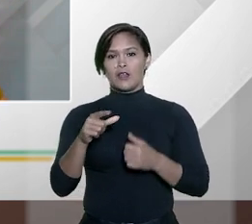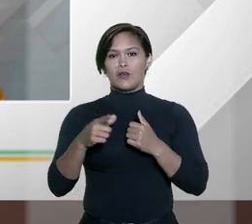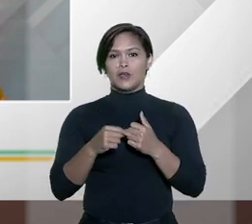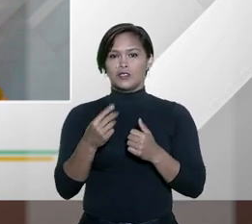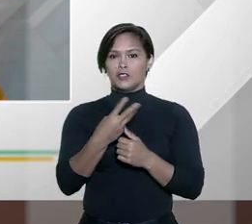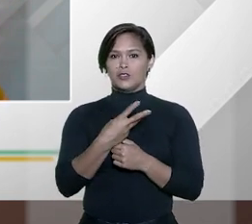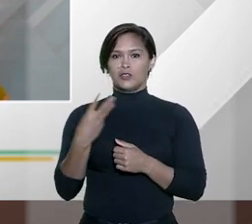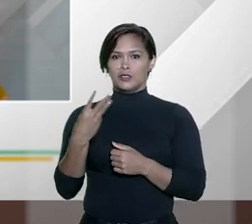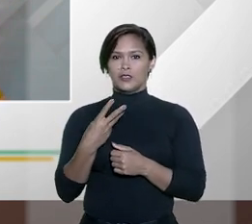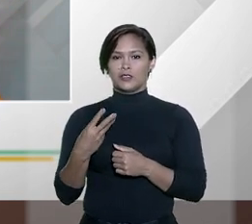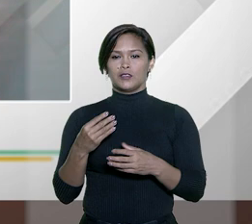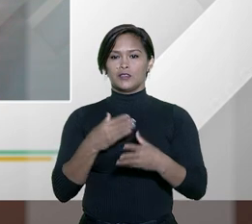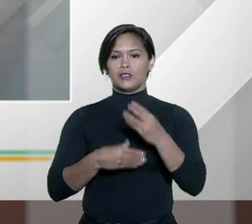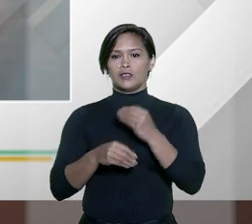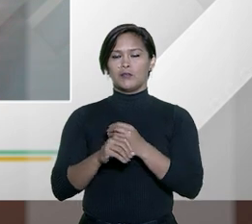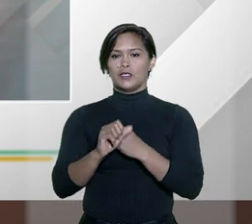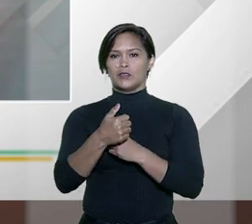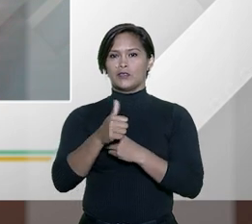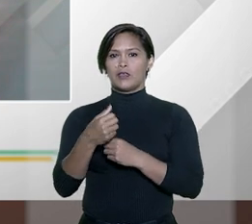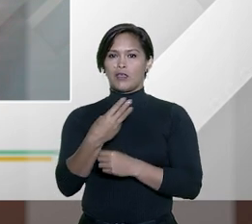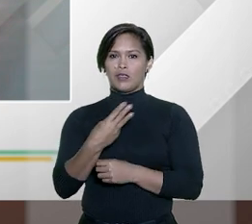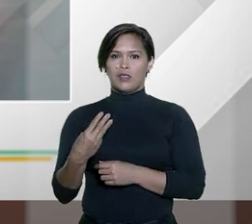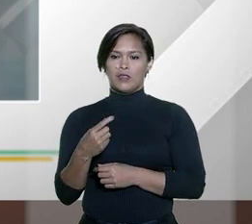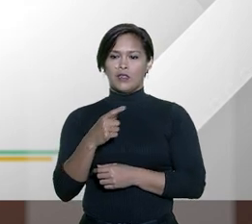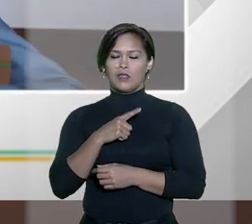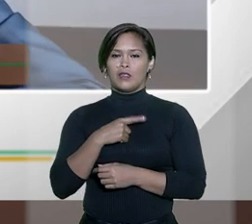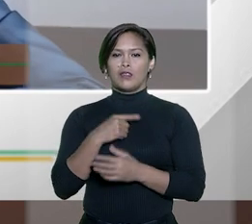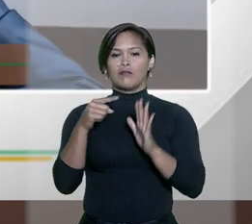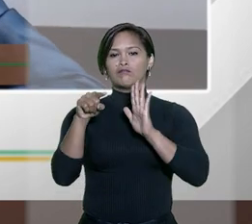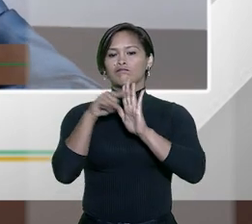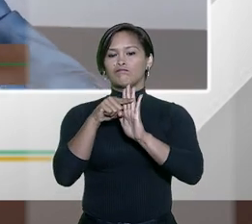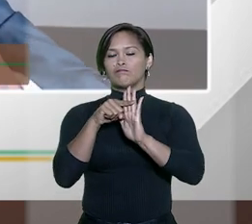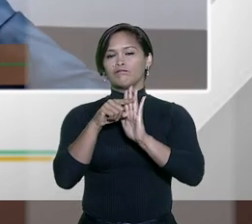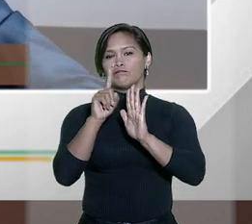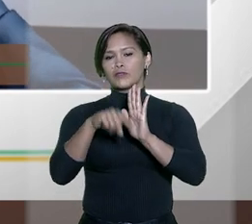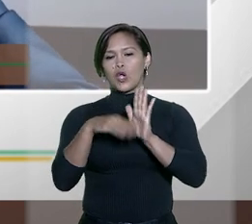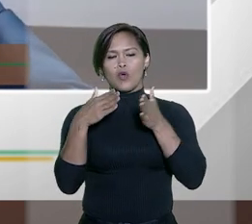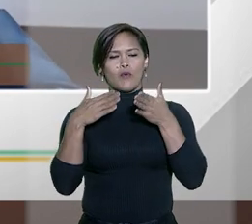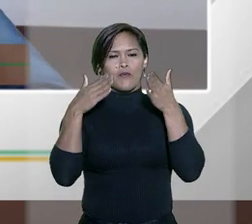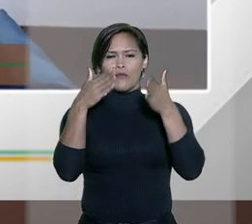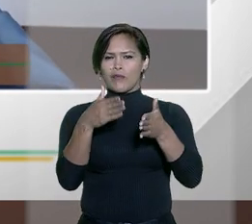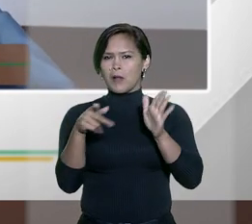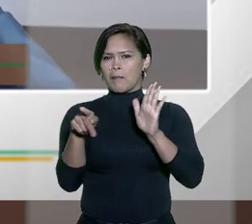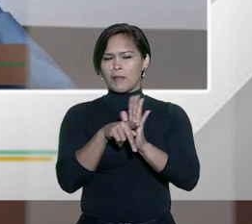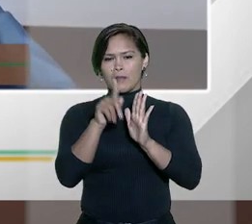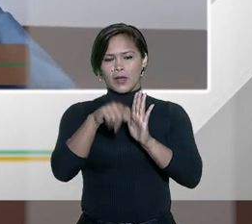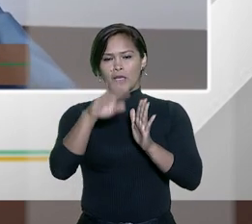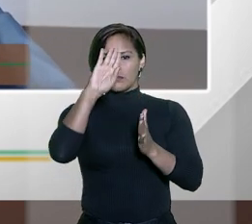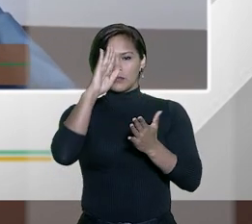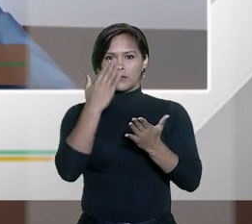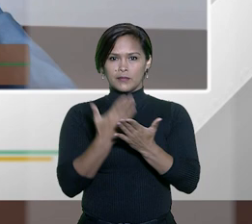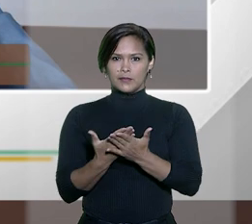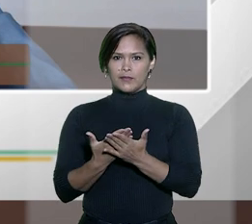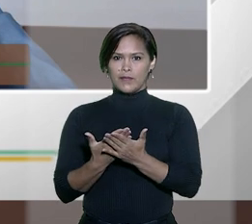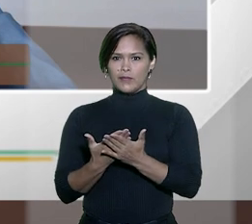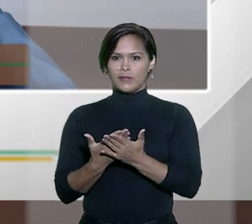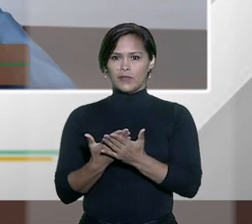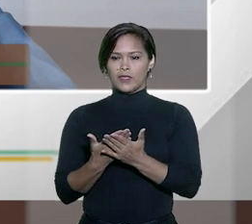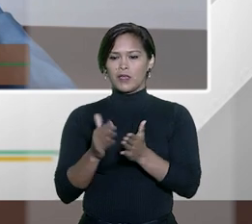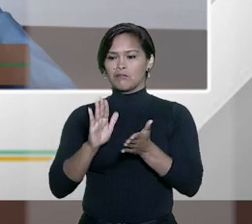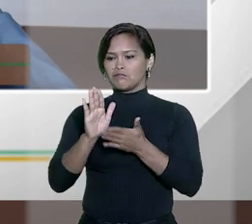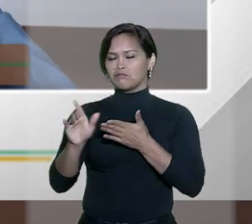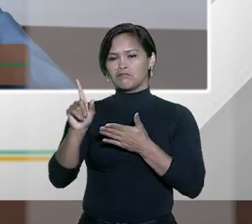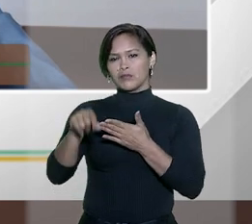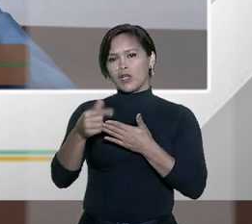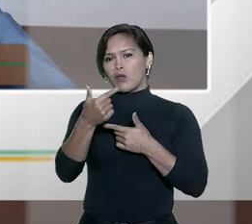artigo 3º da emenda 113 uma determinação, né, muito objetiva, enfim, eu creio que até